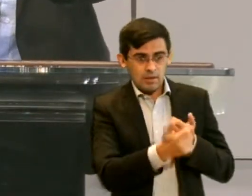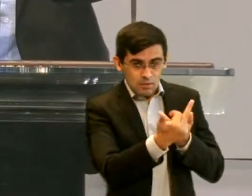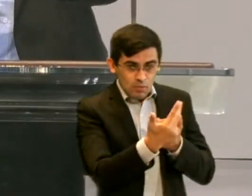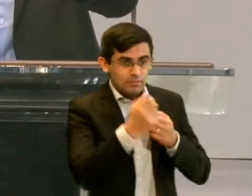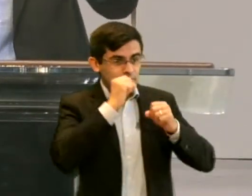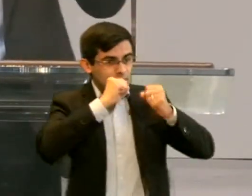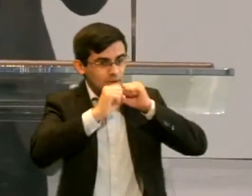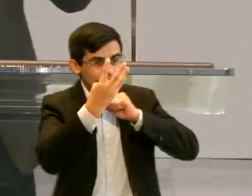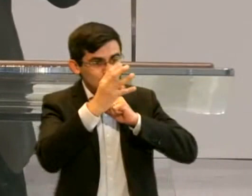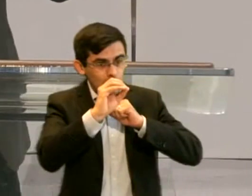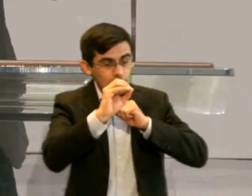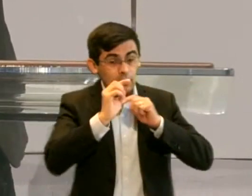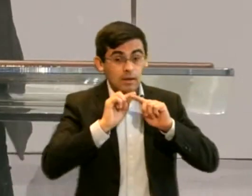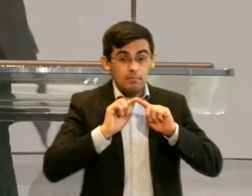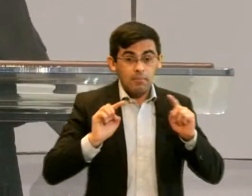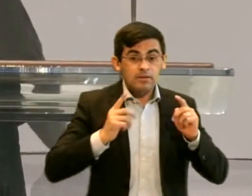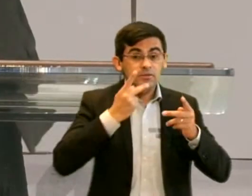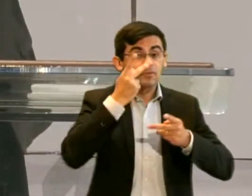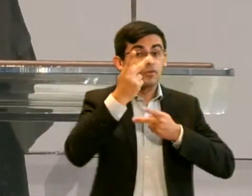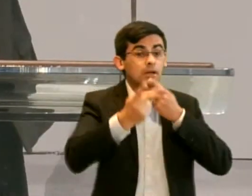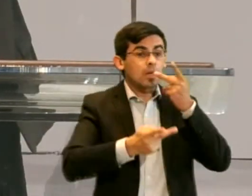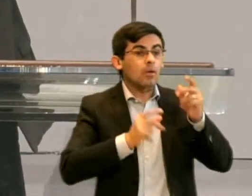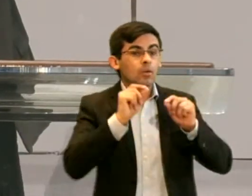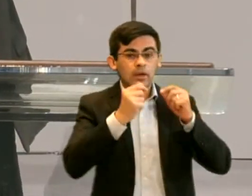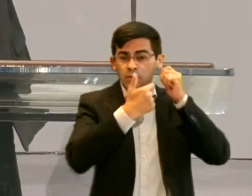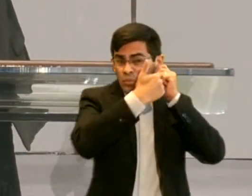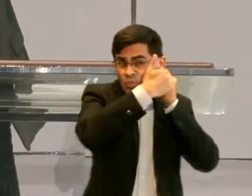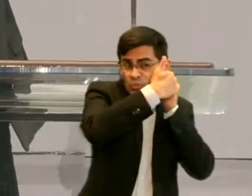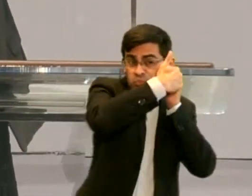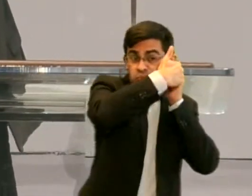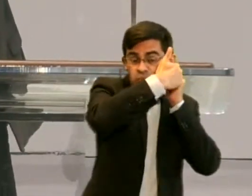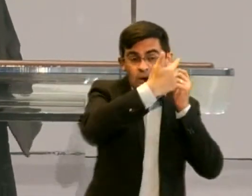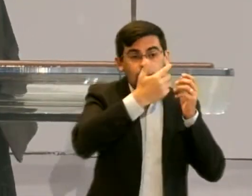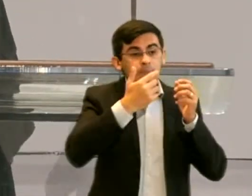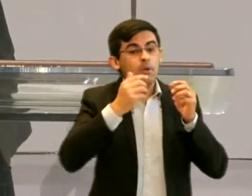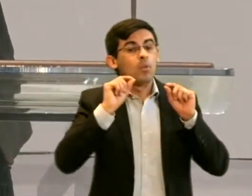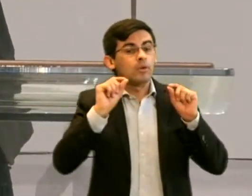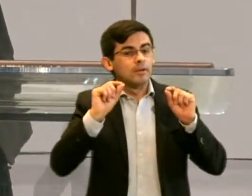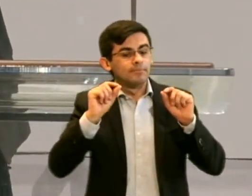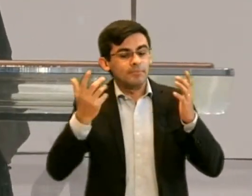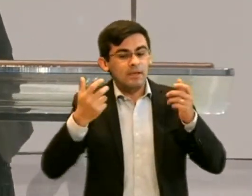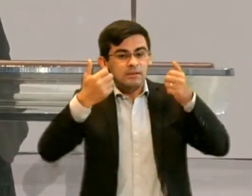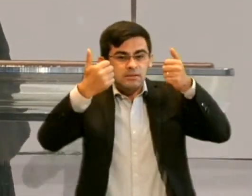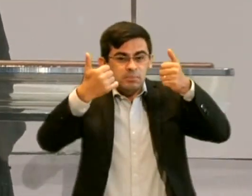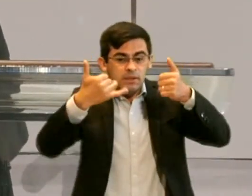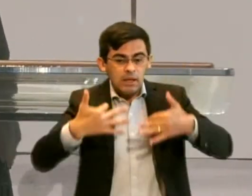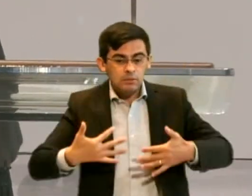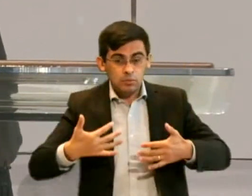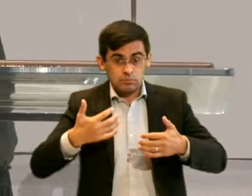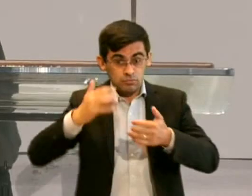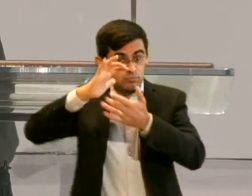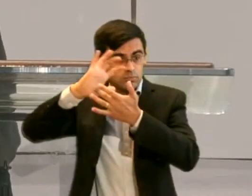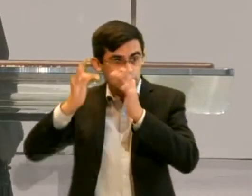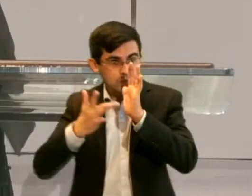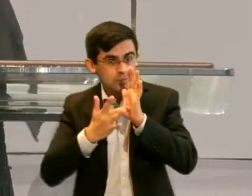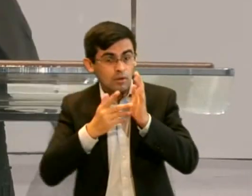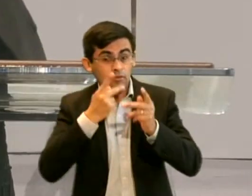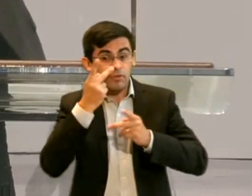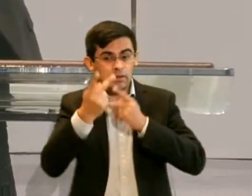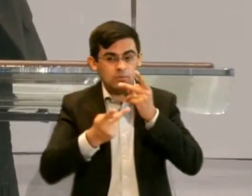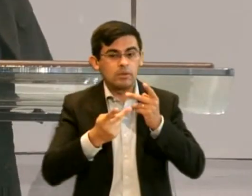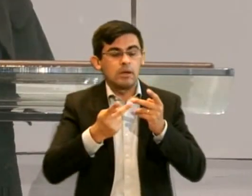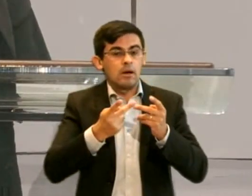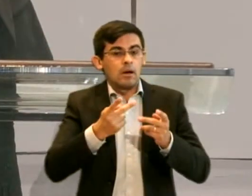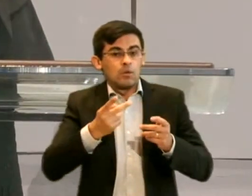citação. Só que em vez de ele falar do ouvido, da orelha furada, ele está falando de Jesus. Ele está